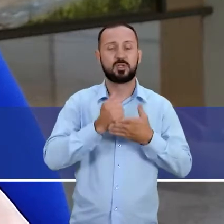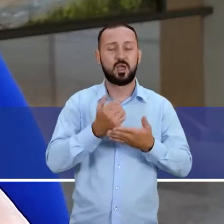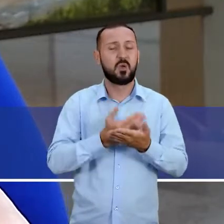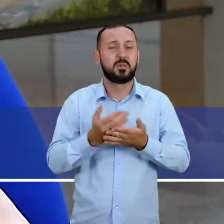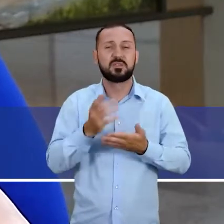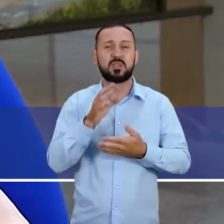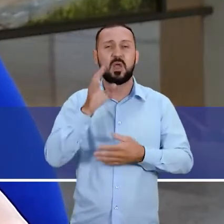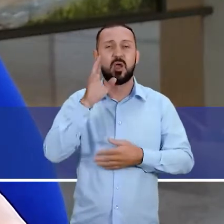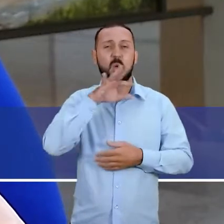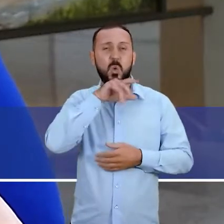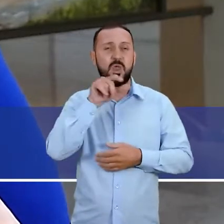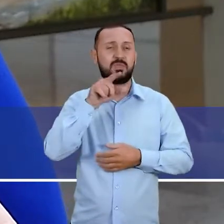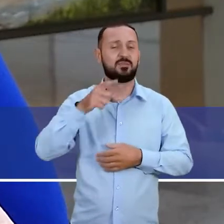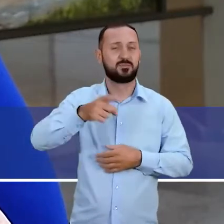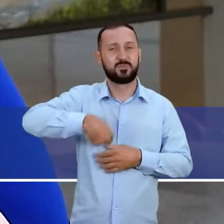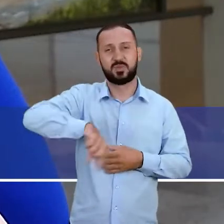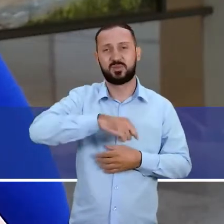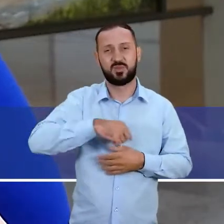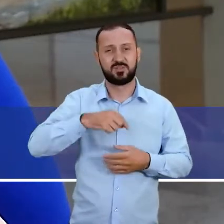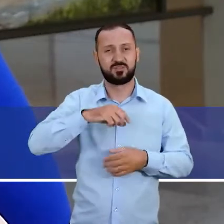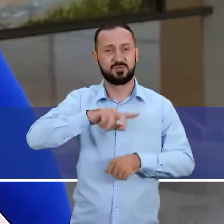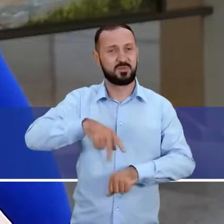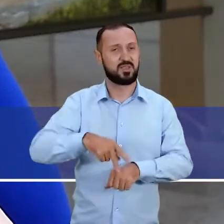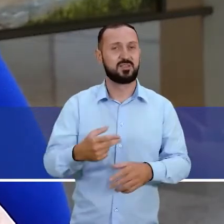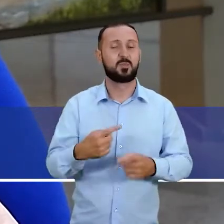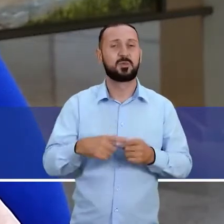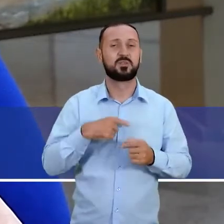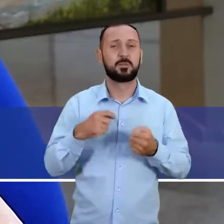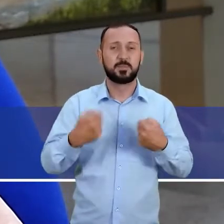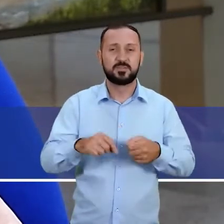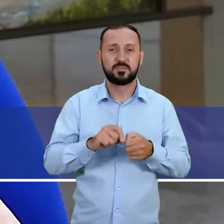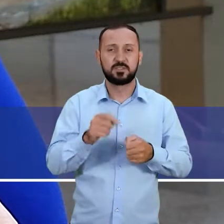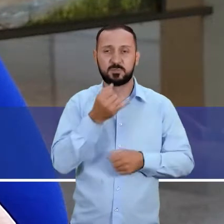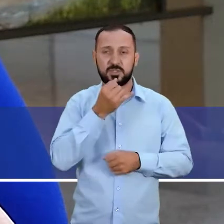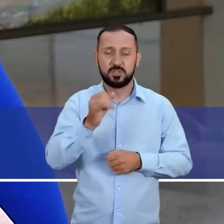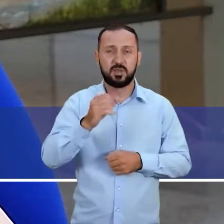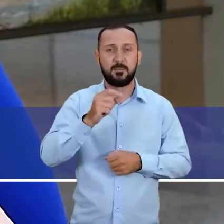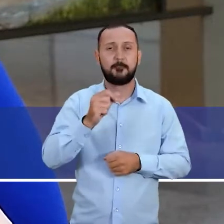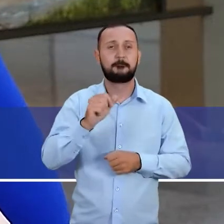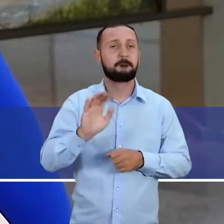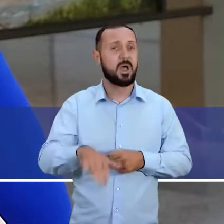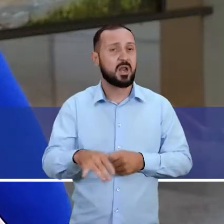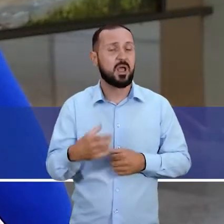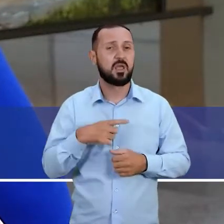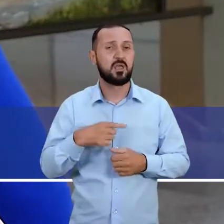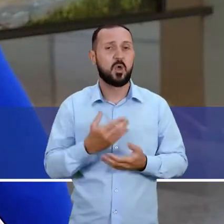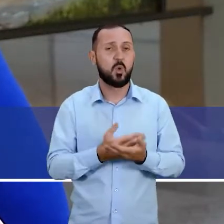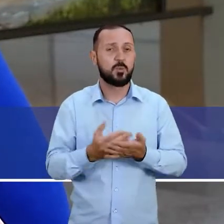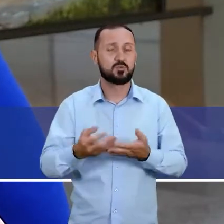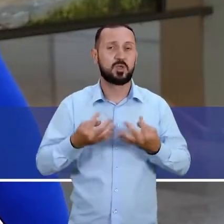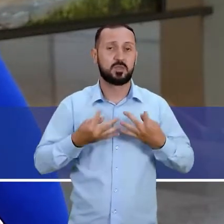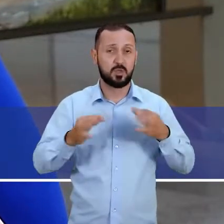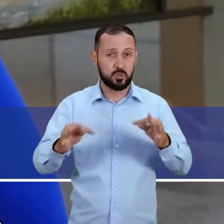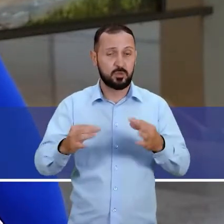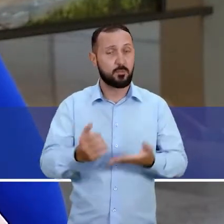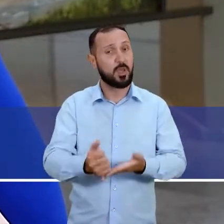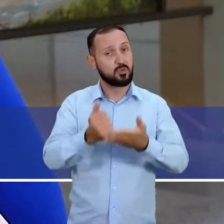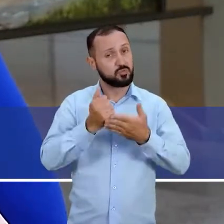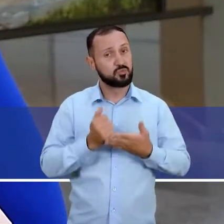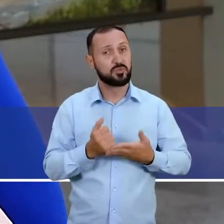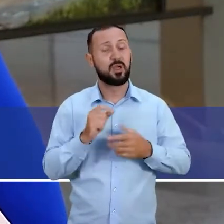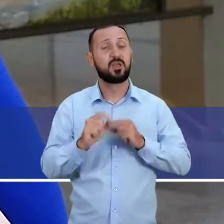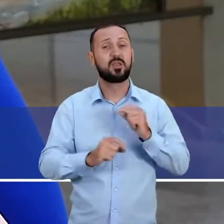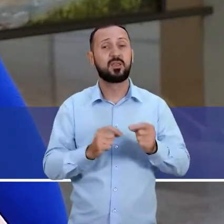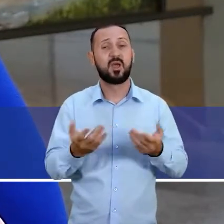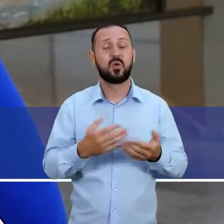um benefício, um malefício para todo o país, onde nós temos que produzir uma energia mais barata e veio a tecnologia para